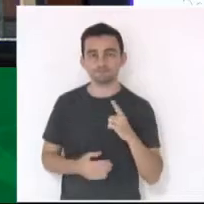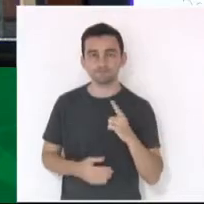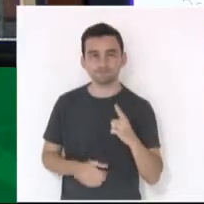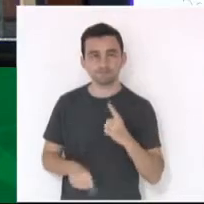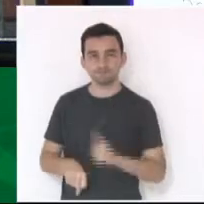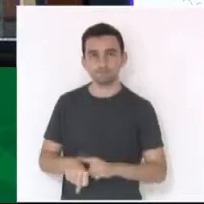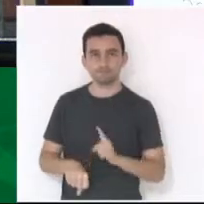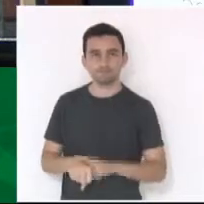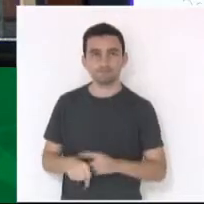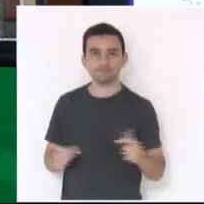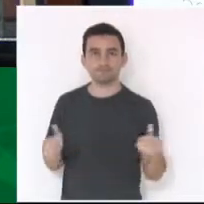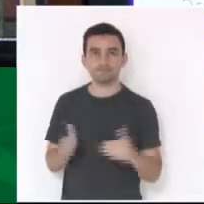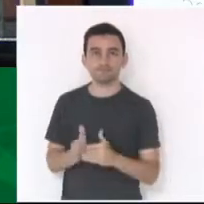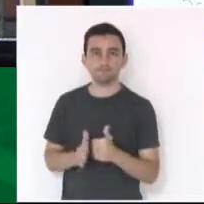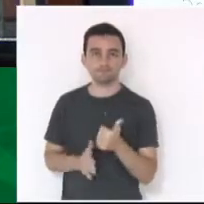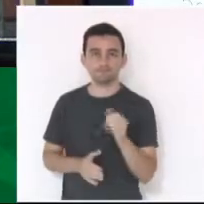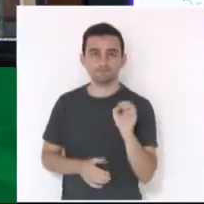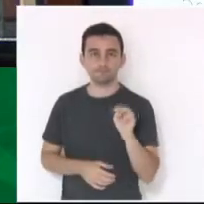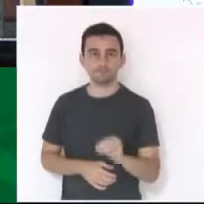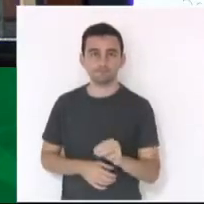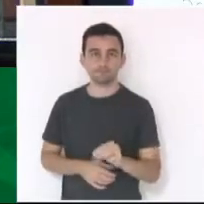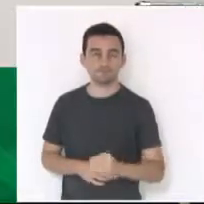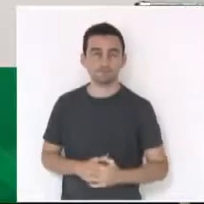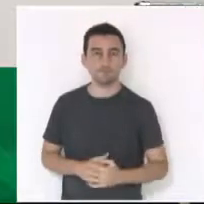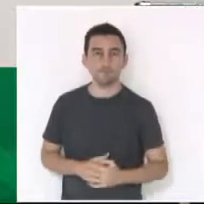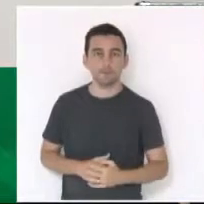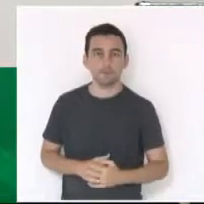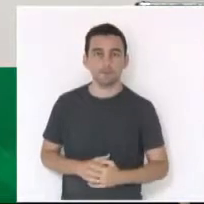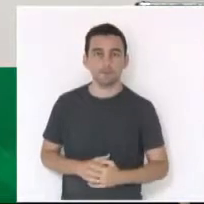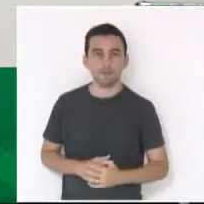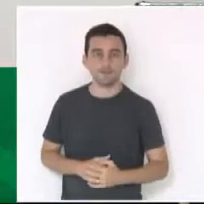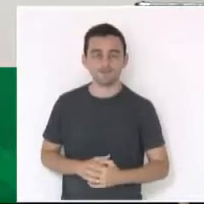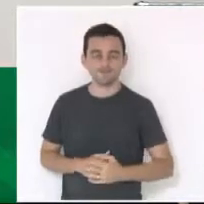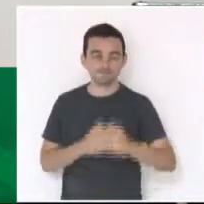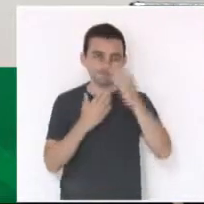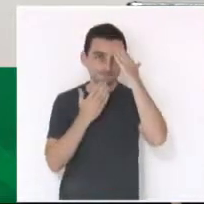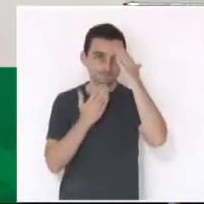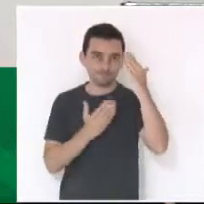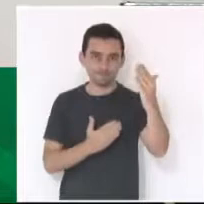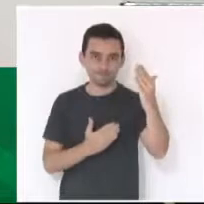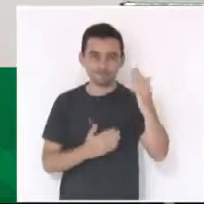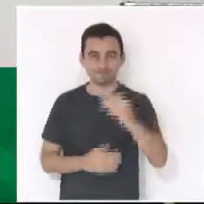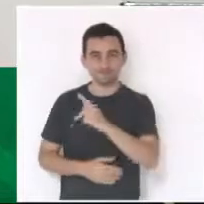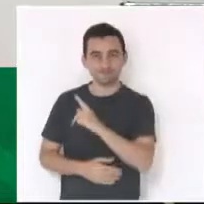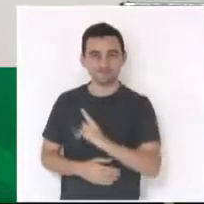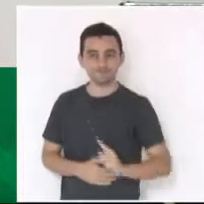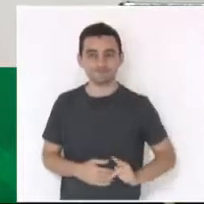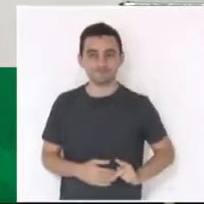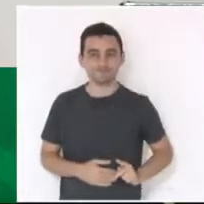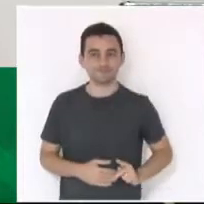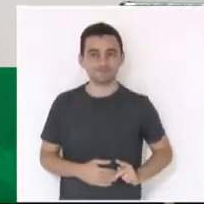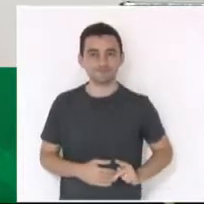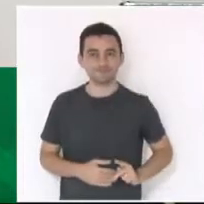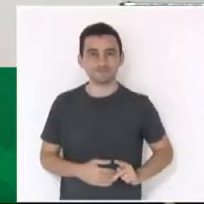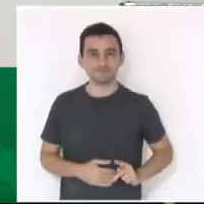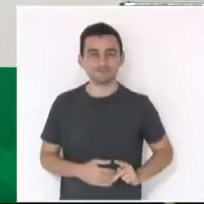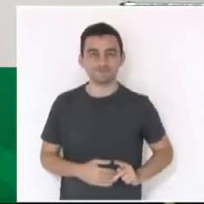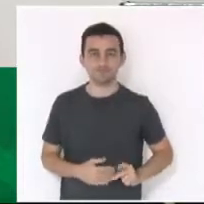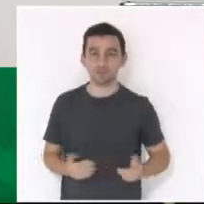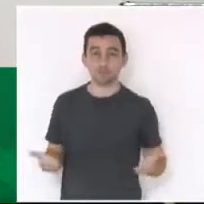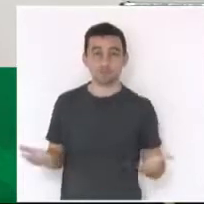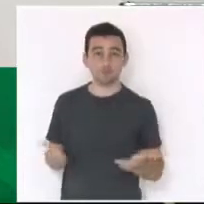por até 10 minutos o gado seu presidente trago aqui um tema